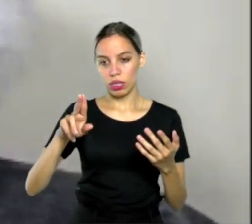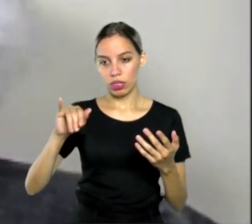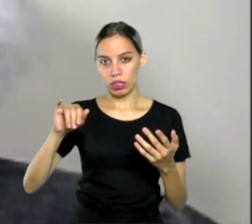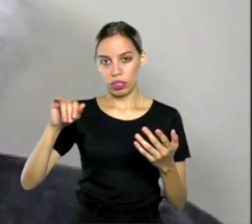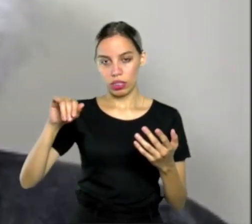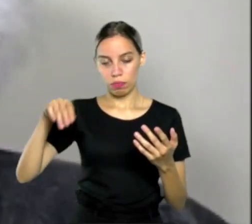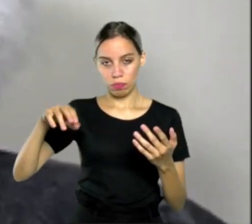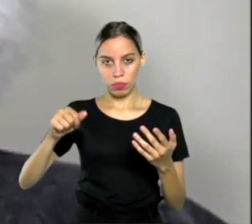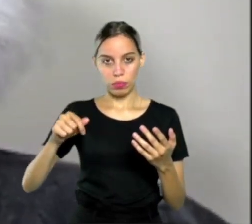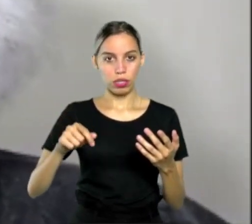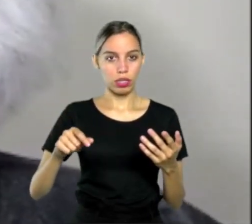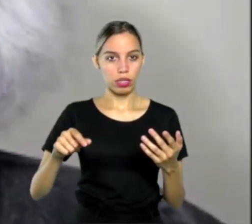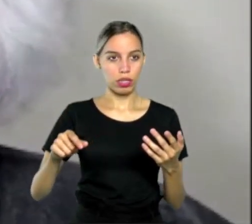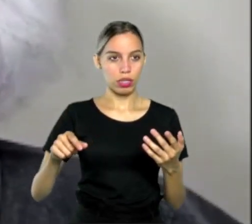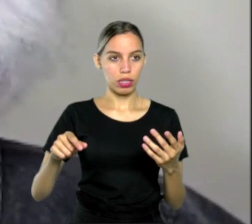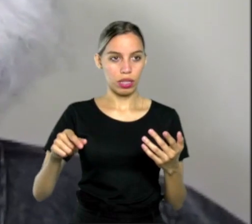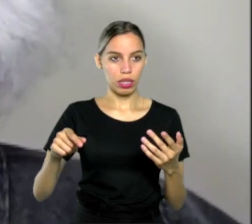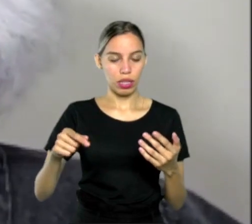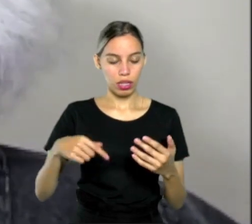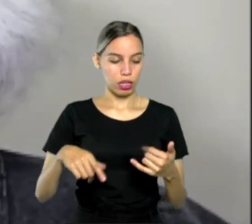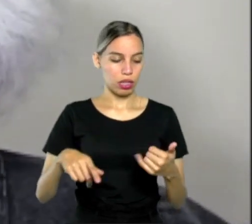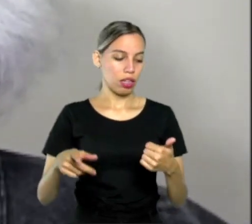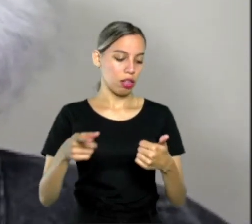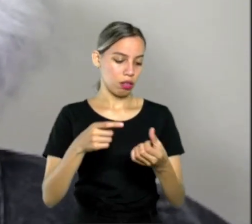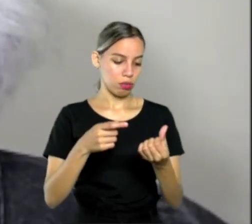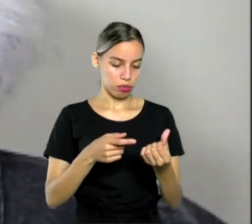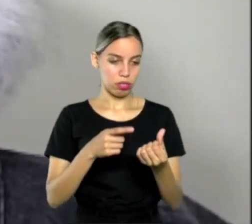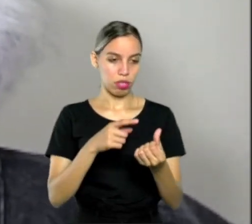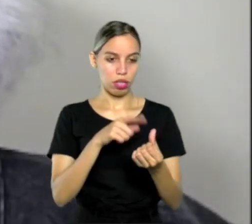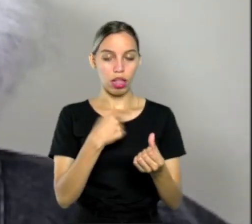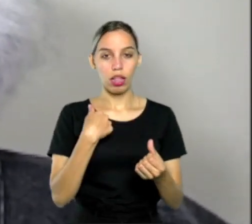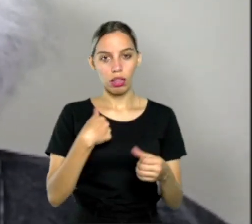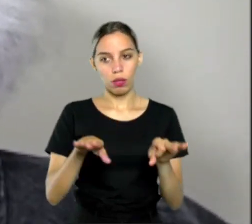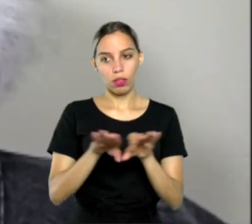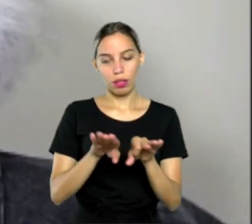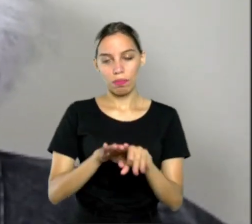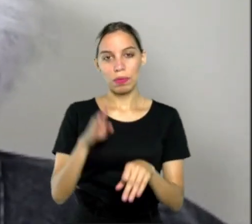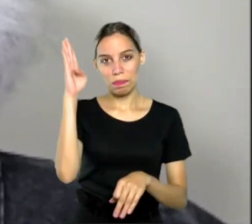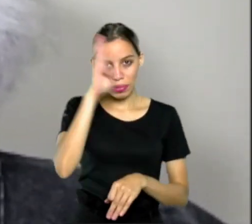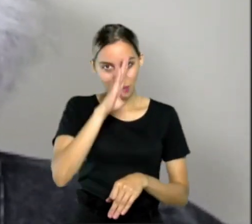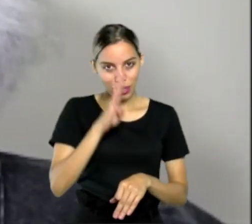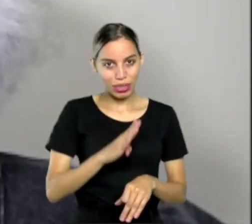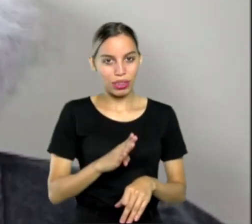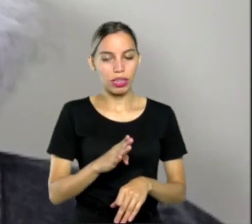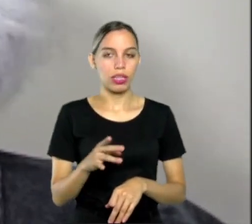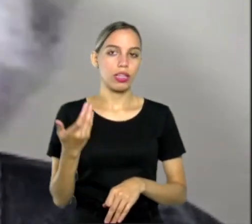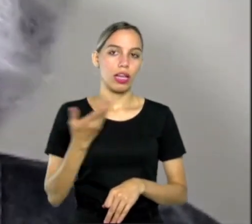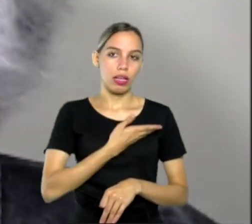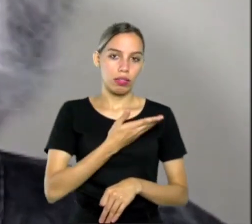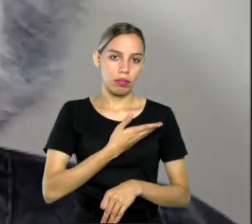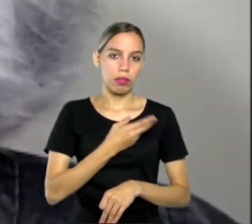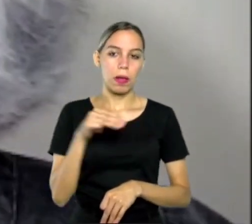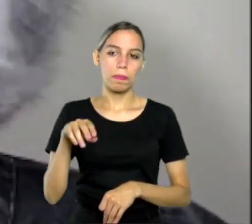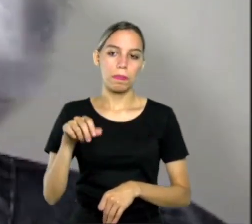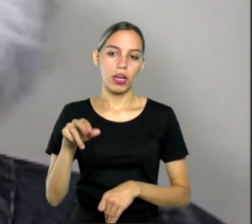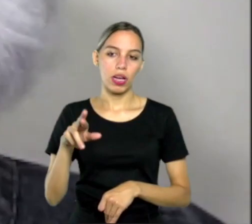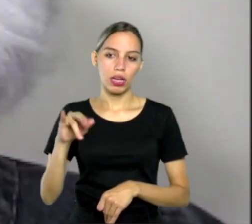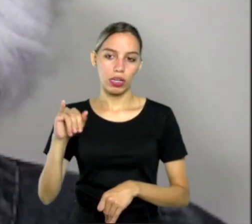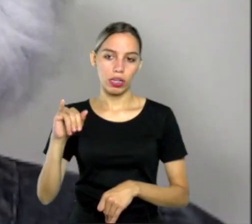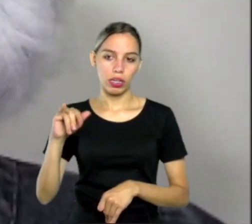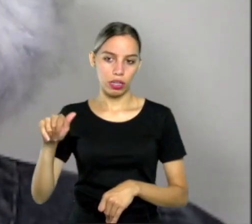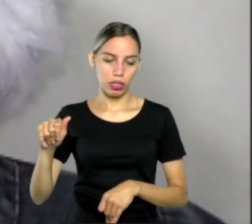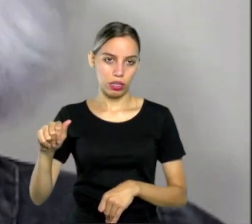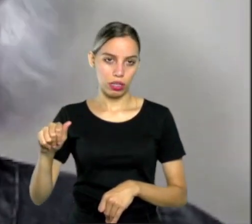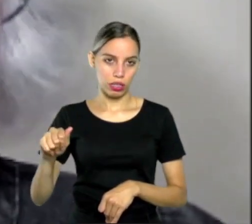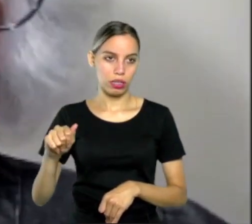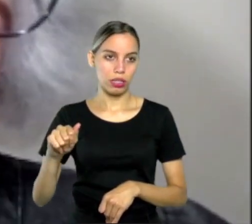sou brasileira, é um livro de contos da minha amiga japonesa, Marília Kubota, que abre esse livro, o